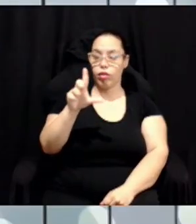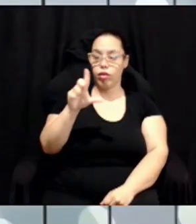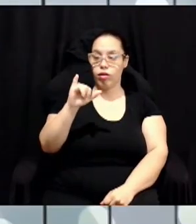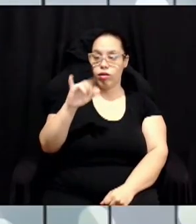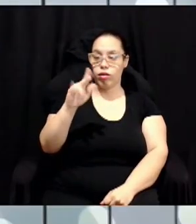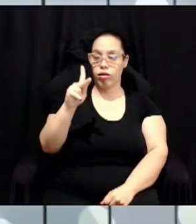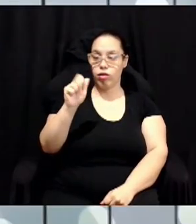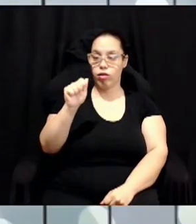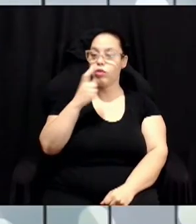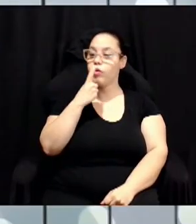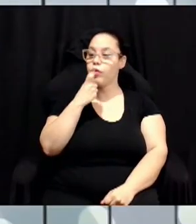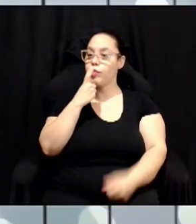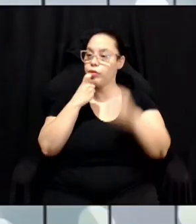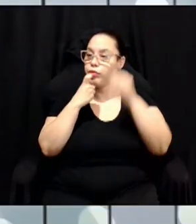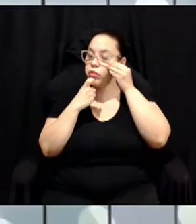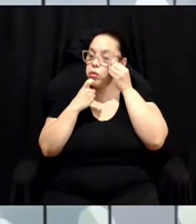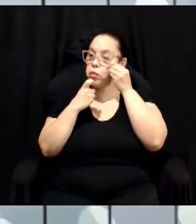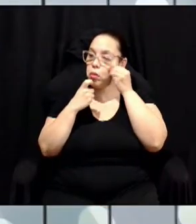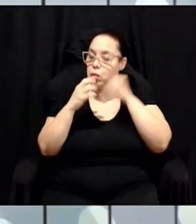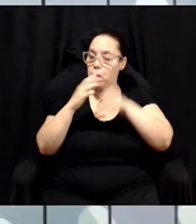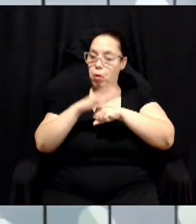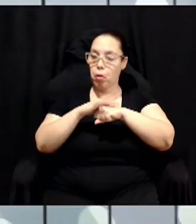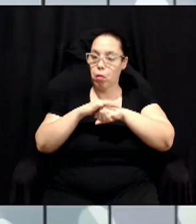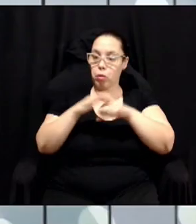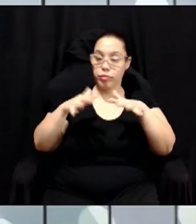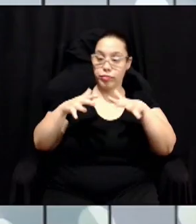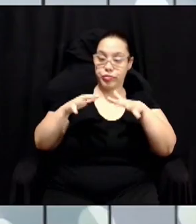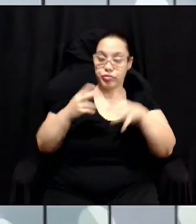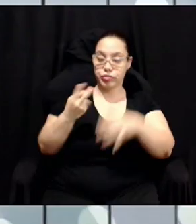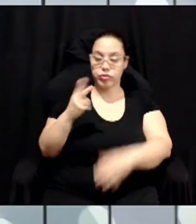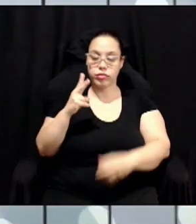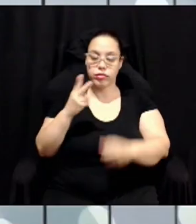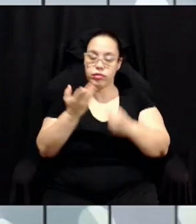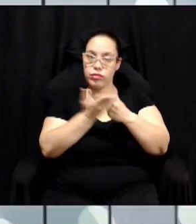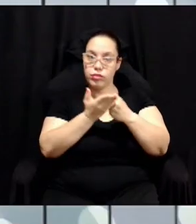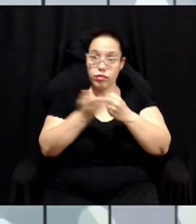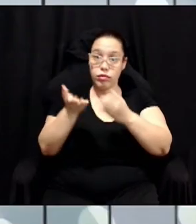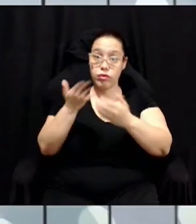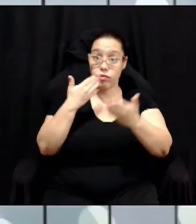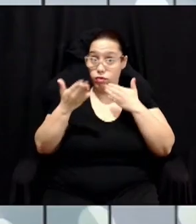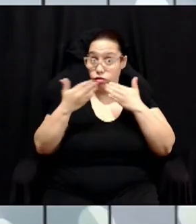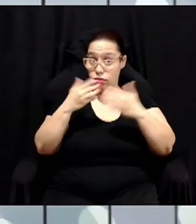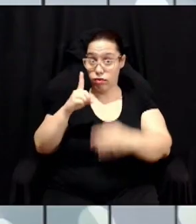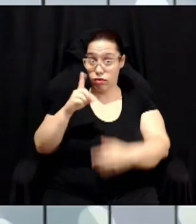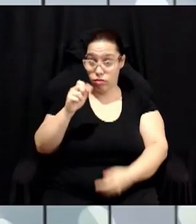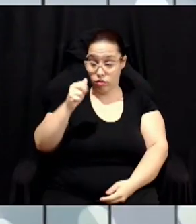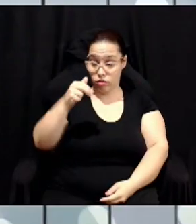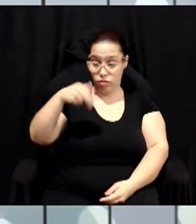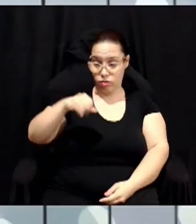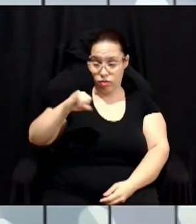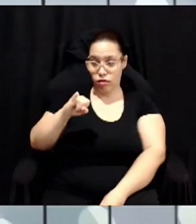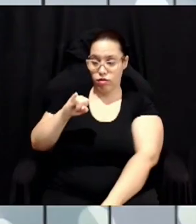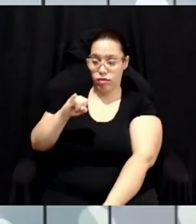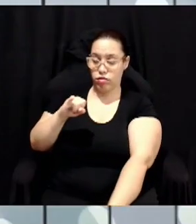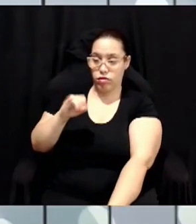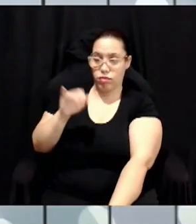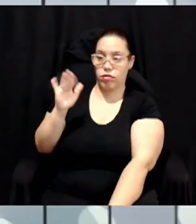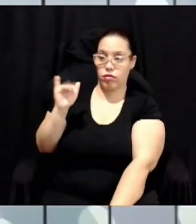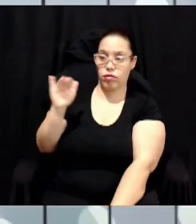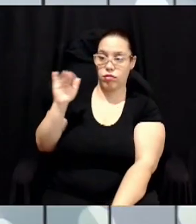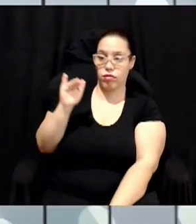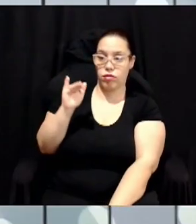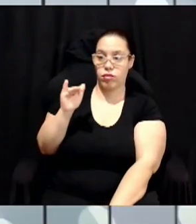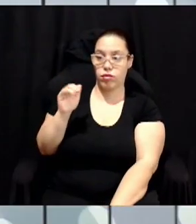sobre a doença de Parkinson. E neste segundo bloco eu converso com a Dani Lanzer, ela é cientista e ativista